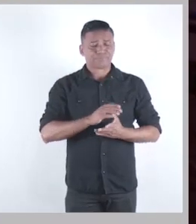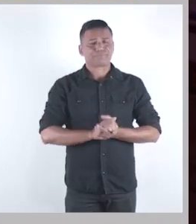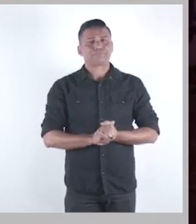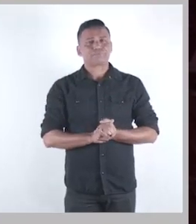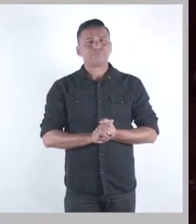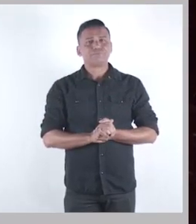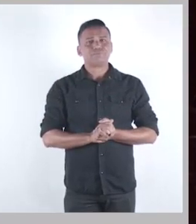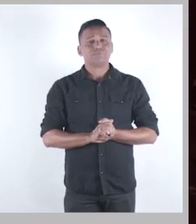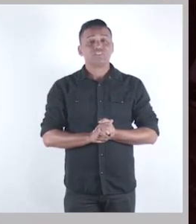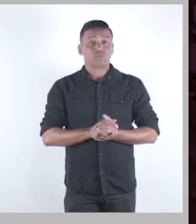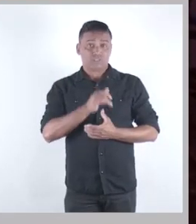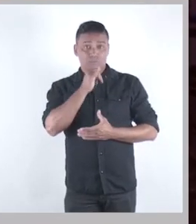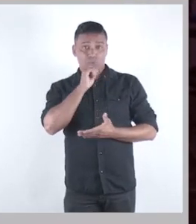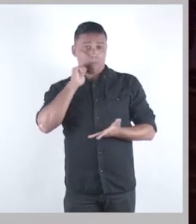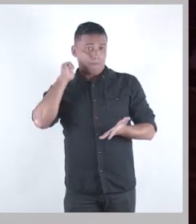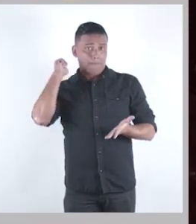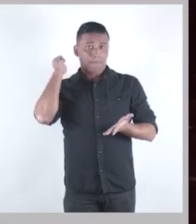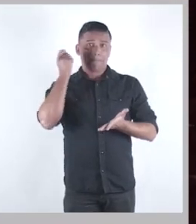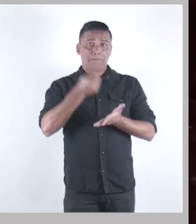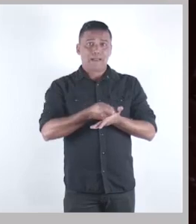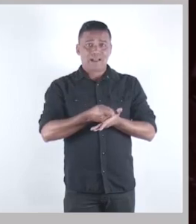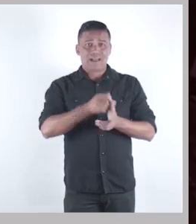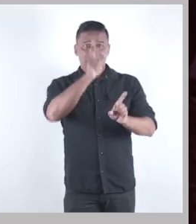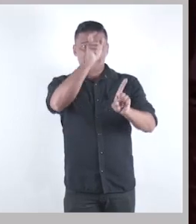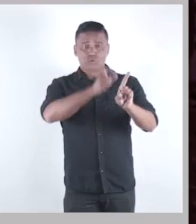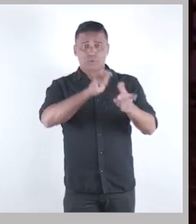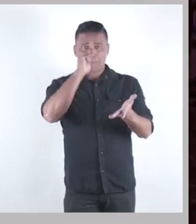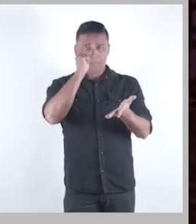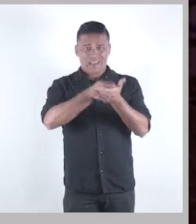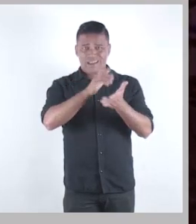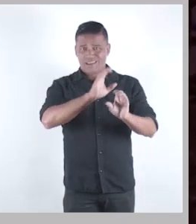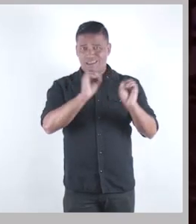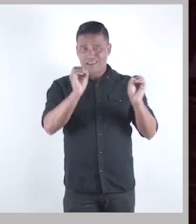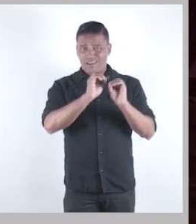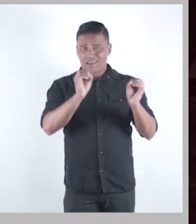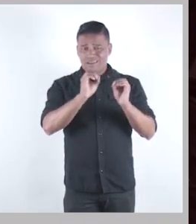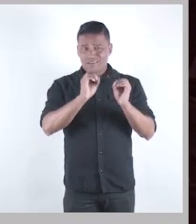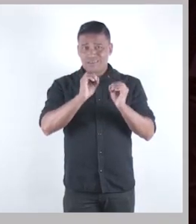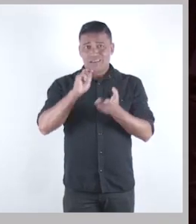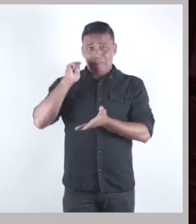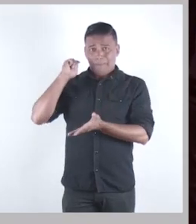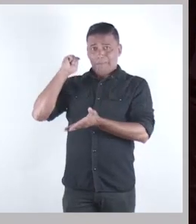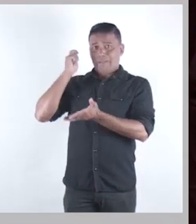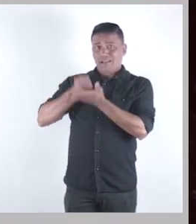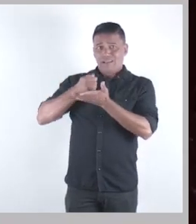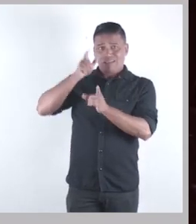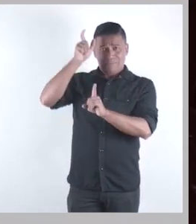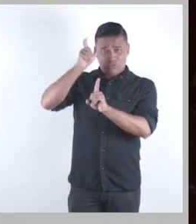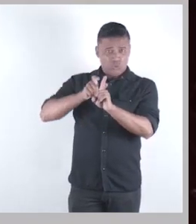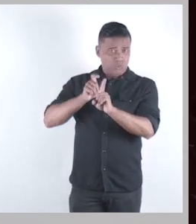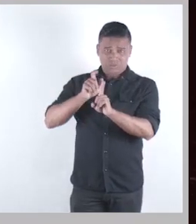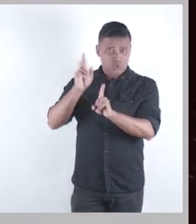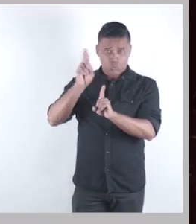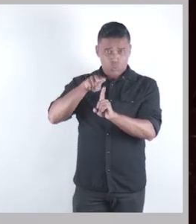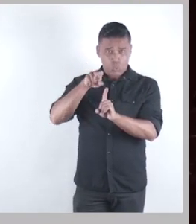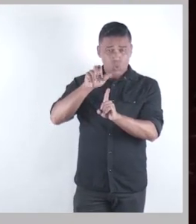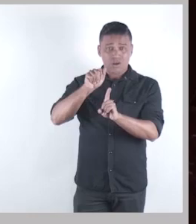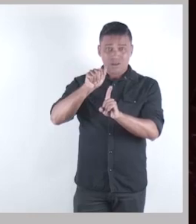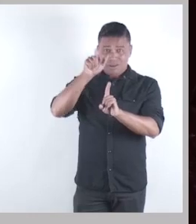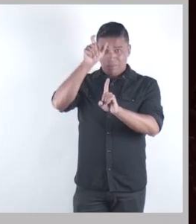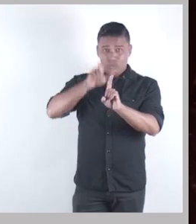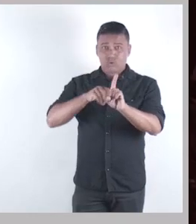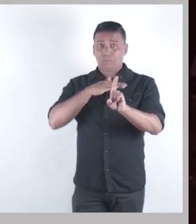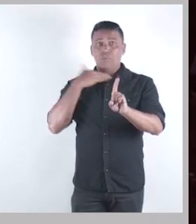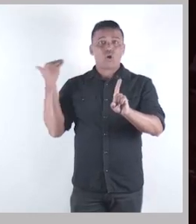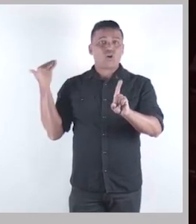Não pagar uma dívida a um certo sujeito, sobretudo na região sul, não pagar uma dívida a um certo sujeito, e esse sujeito morre sem